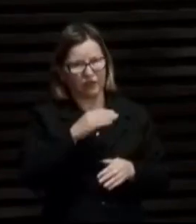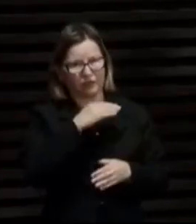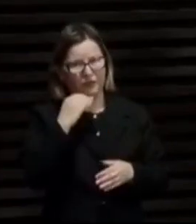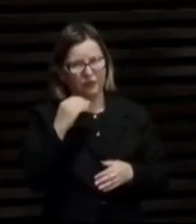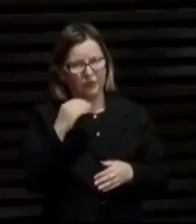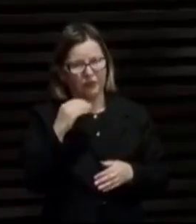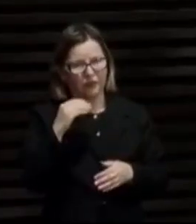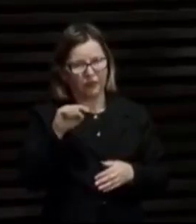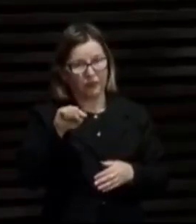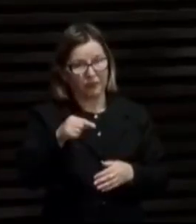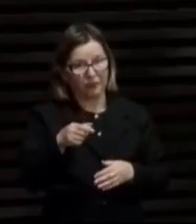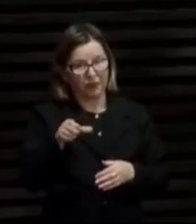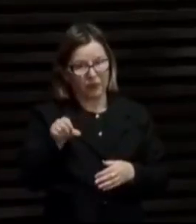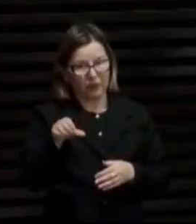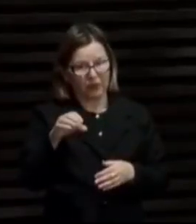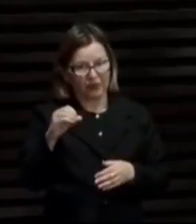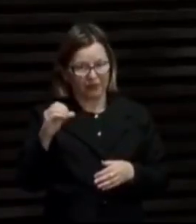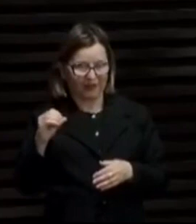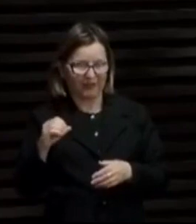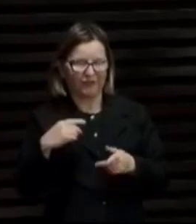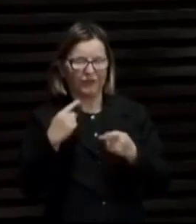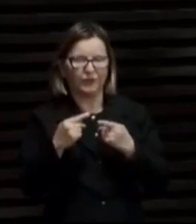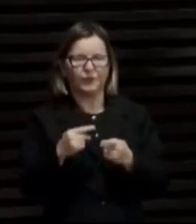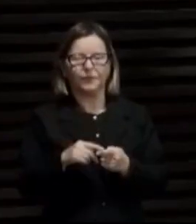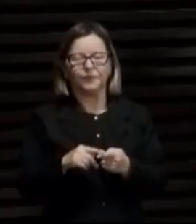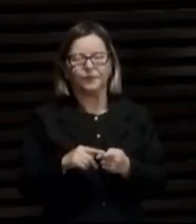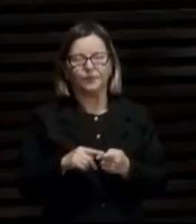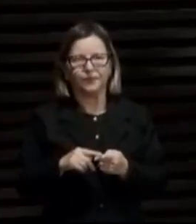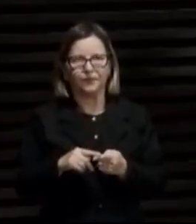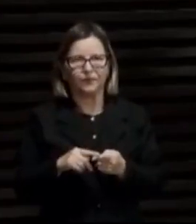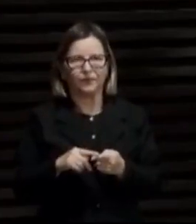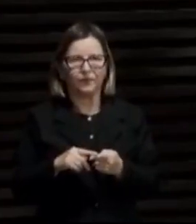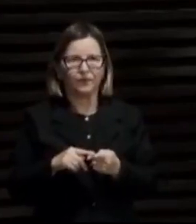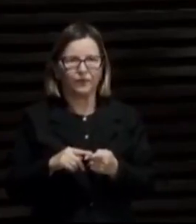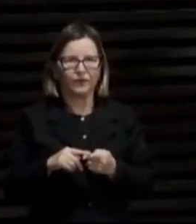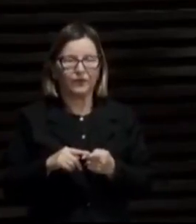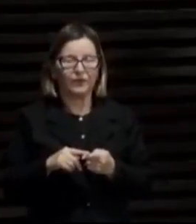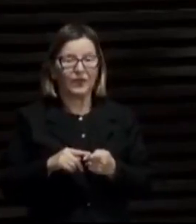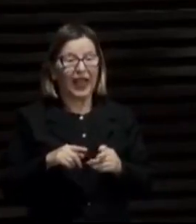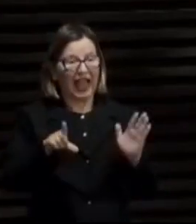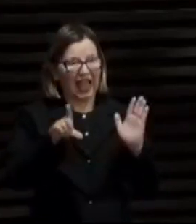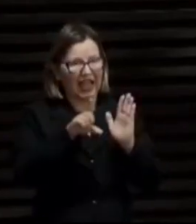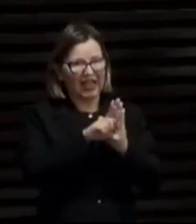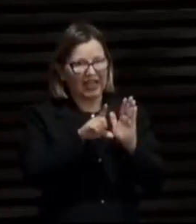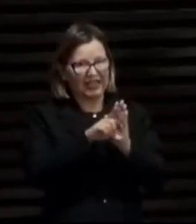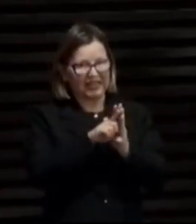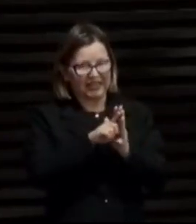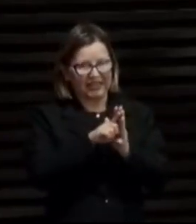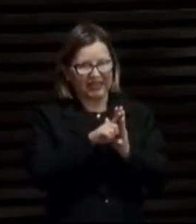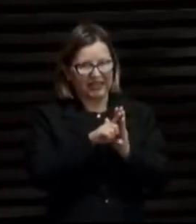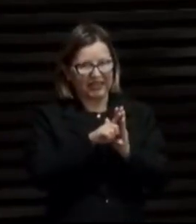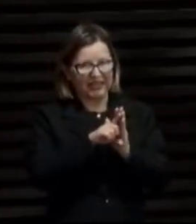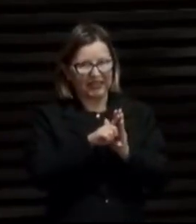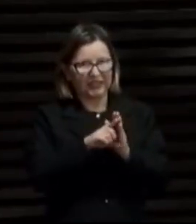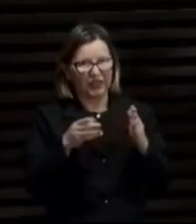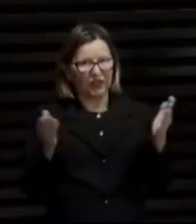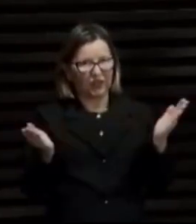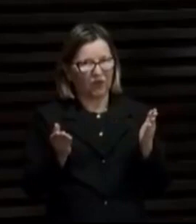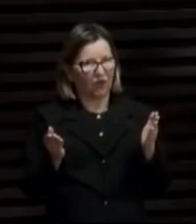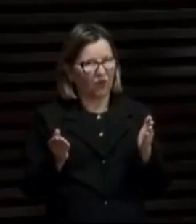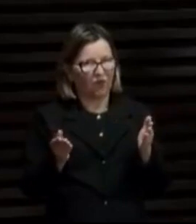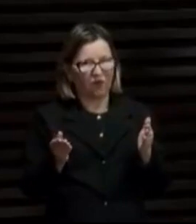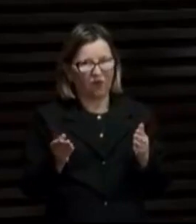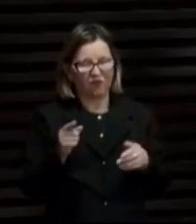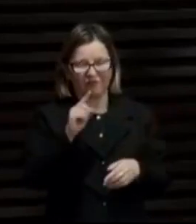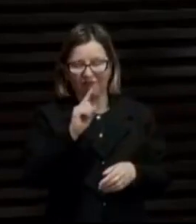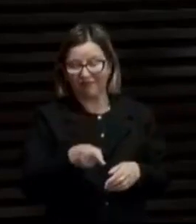disse: como mandamentos cerimoniais, estas leis não valem mais, mas os